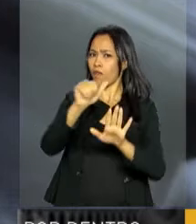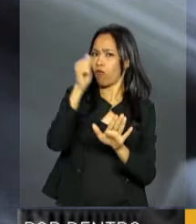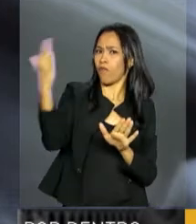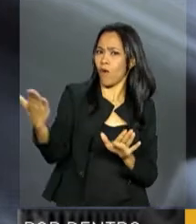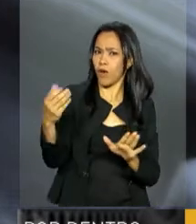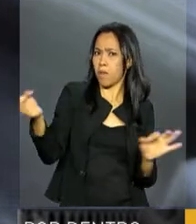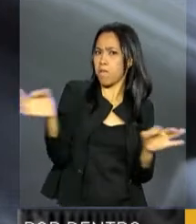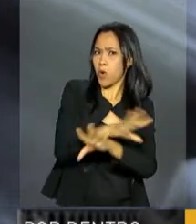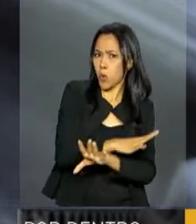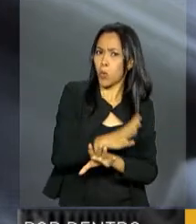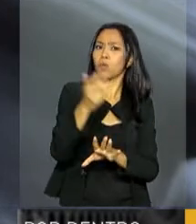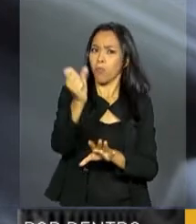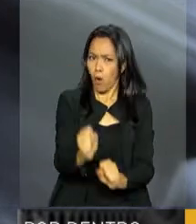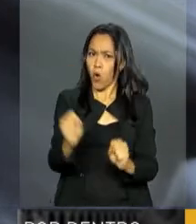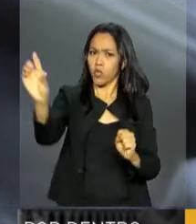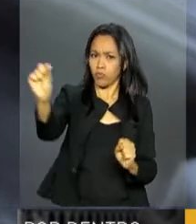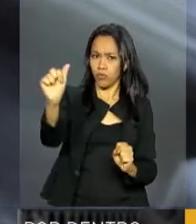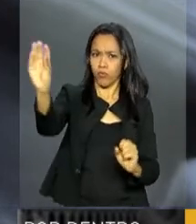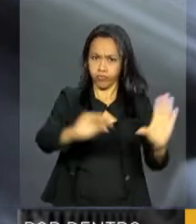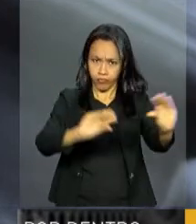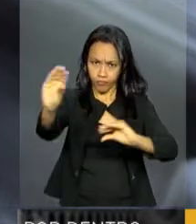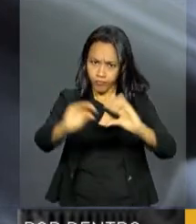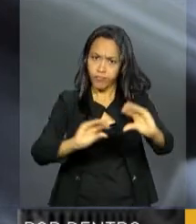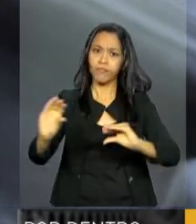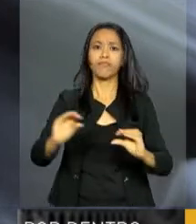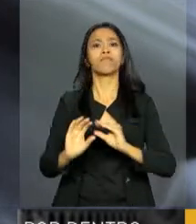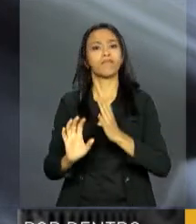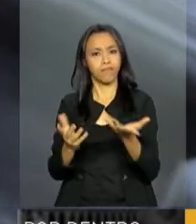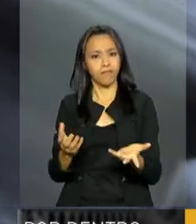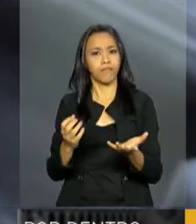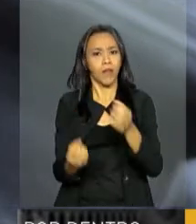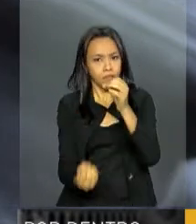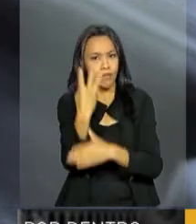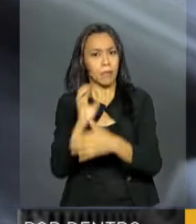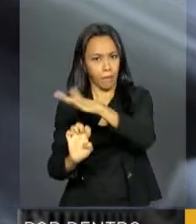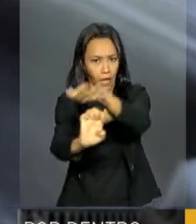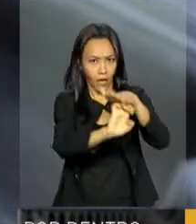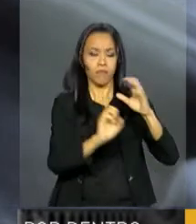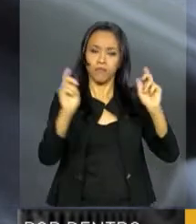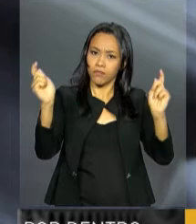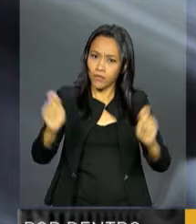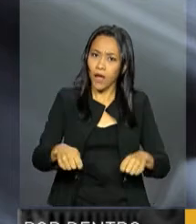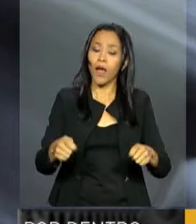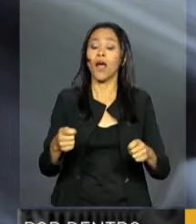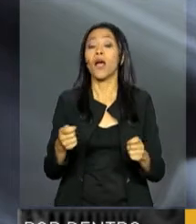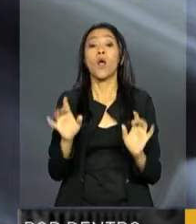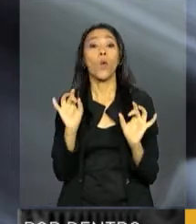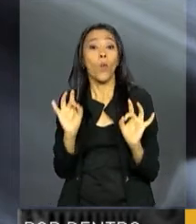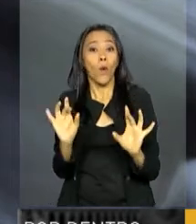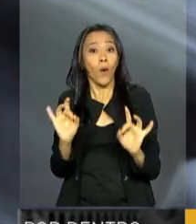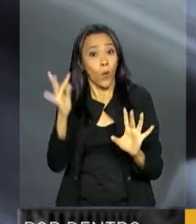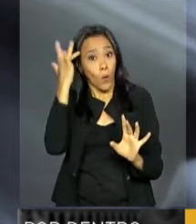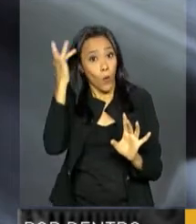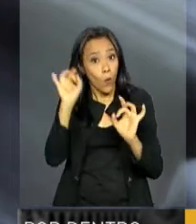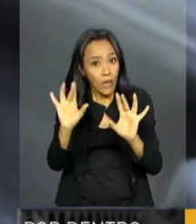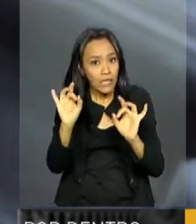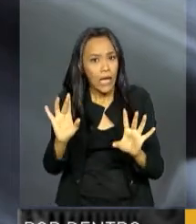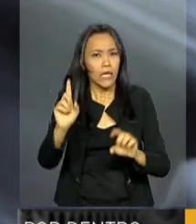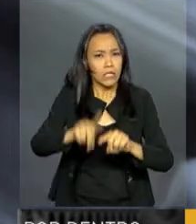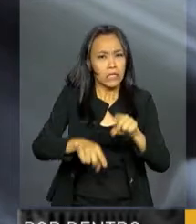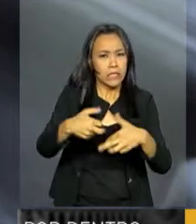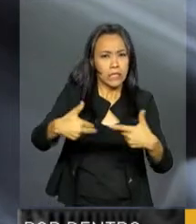negócios internacionais receptivo investimentos estrangeiros com produtos de qualidade para colocar no mercado externo